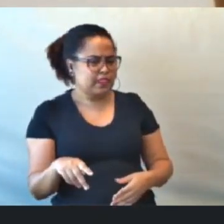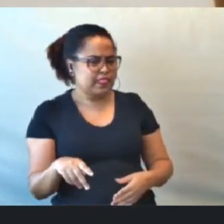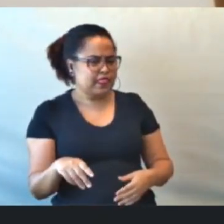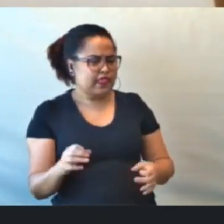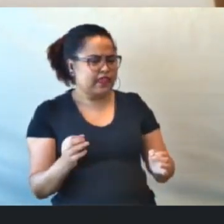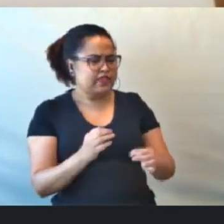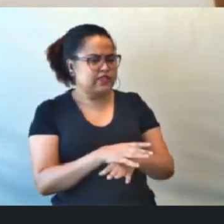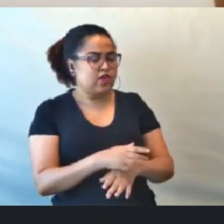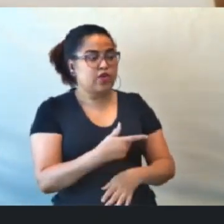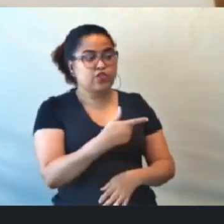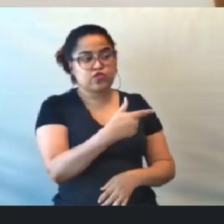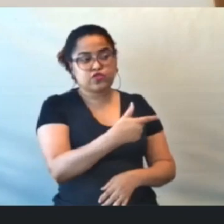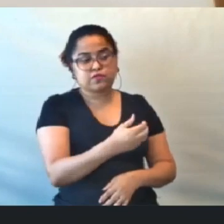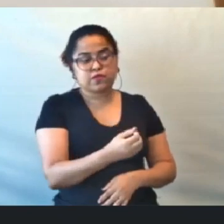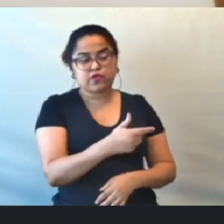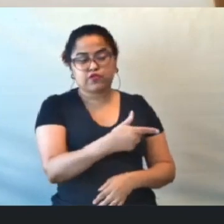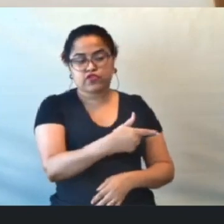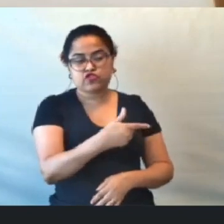22...